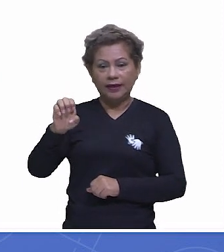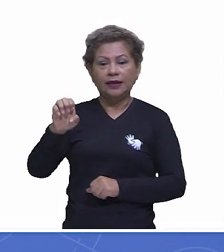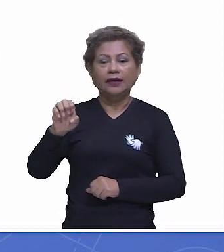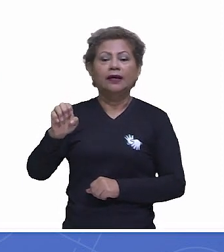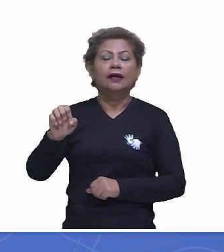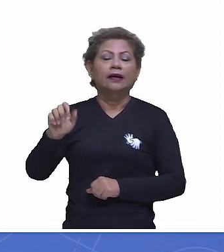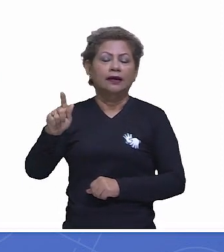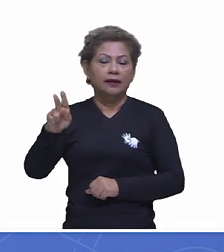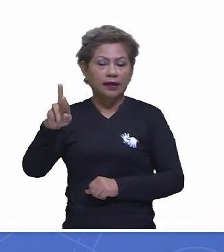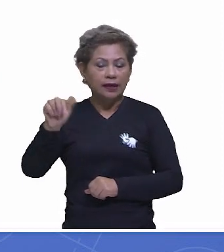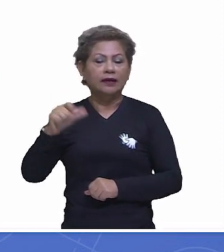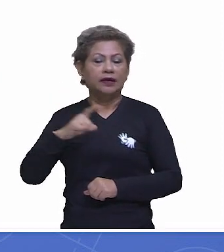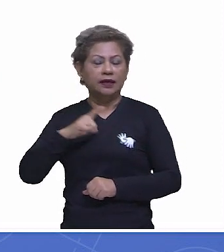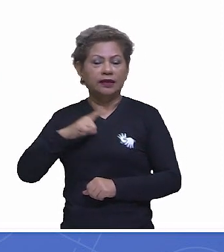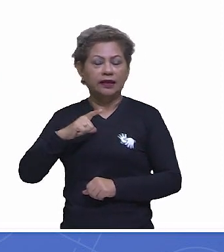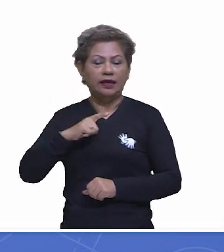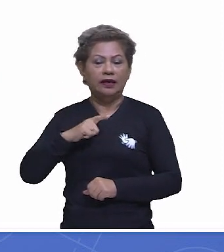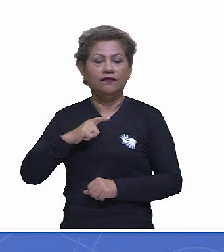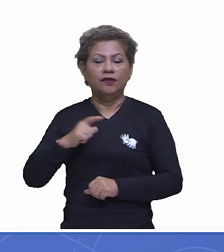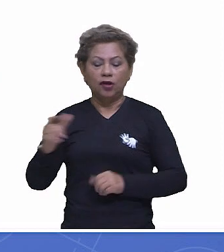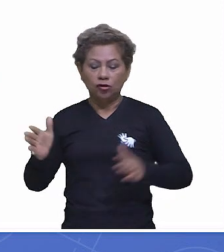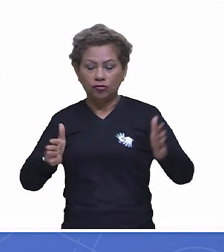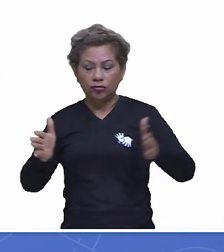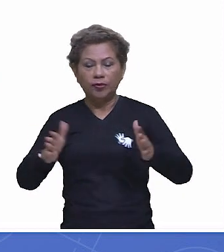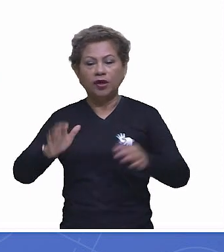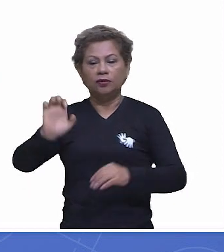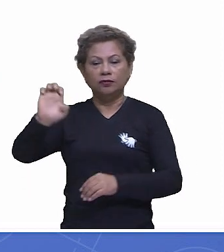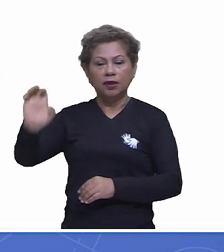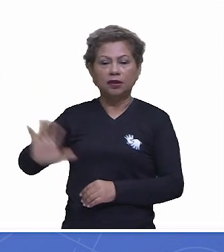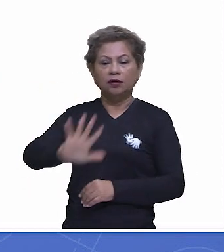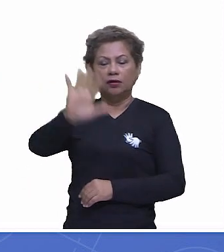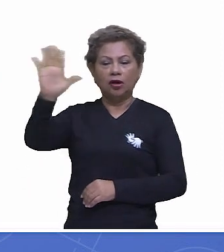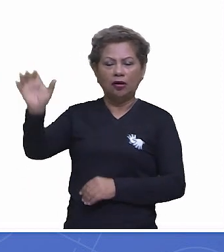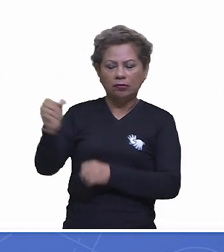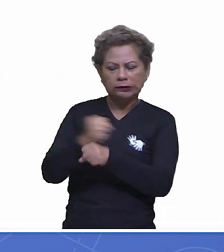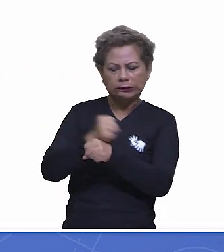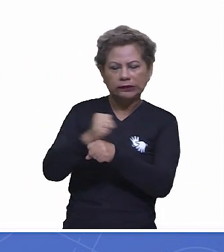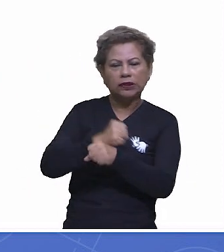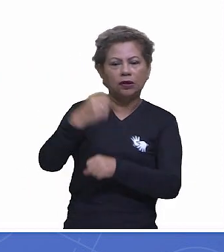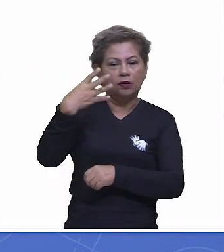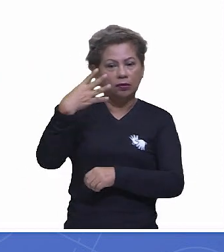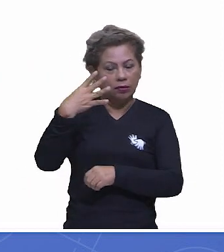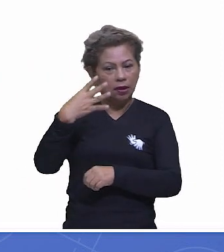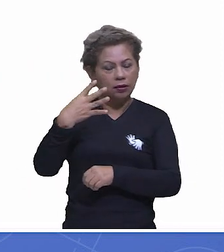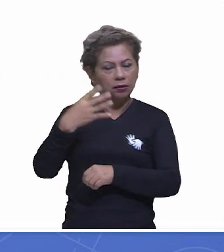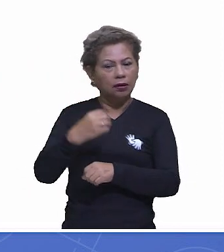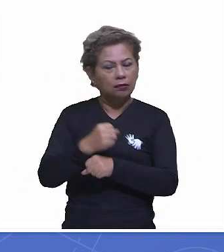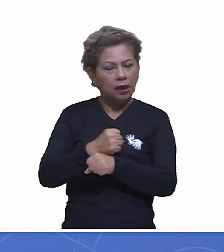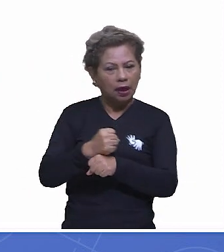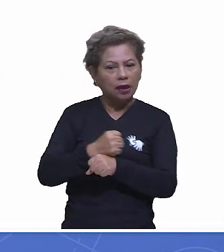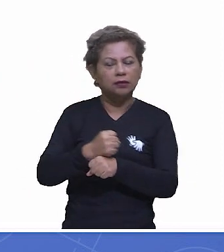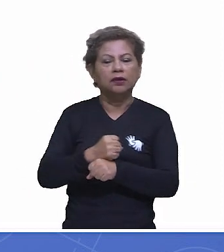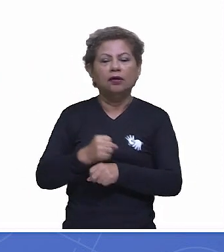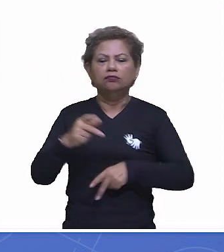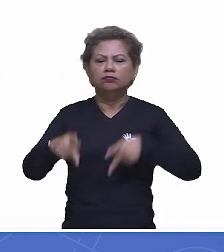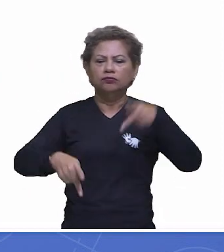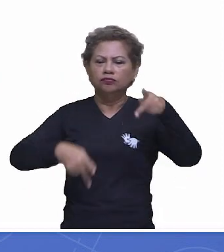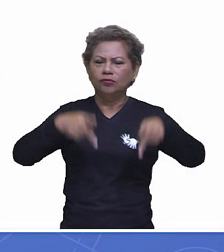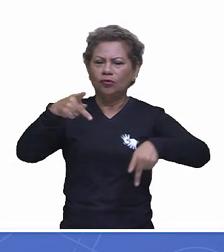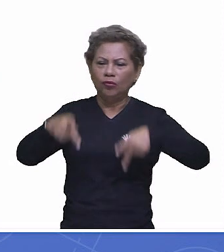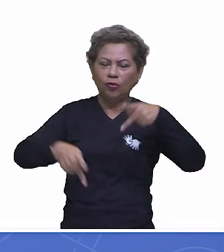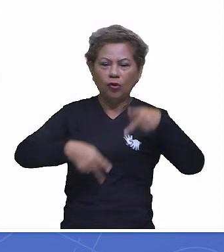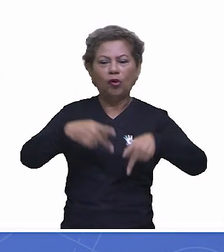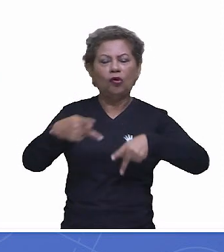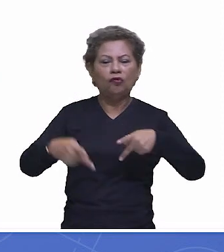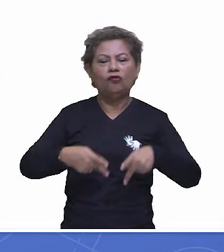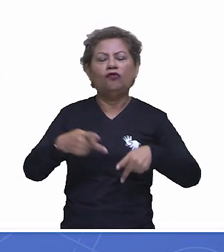Europa nesses anos aqui, por 4 anos, e a população, né, de